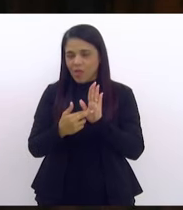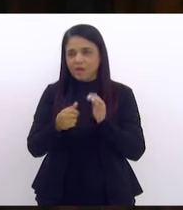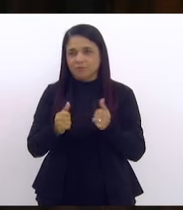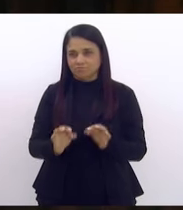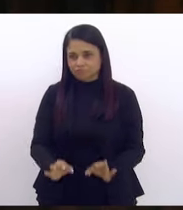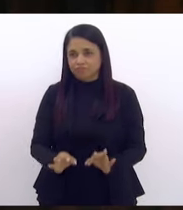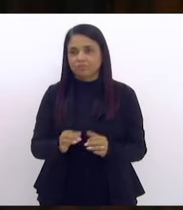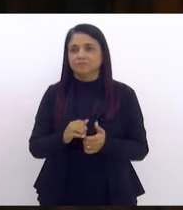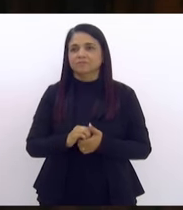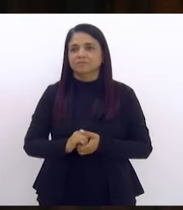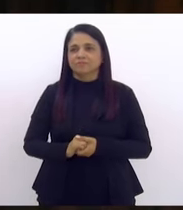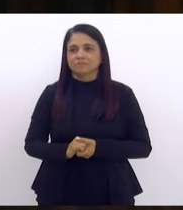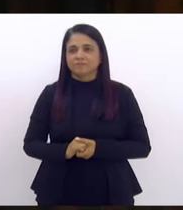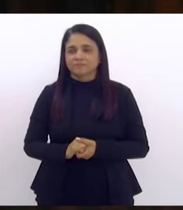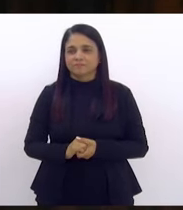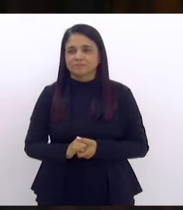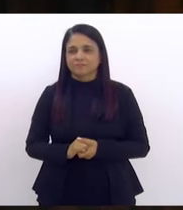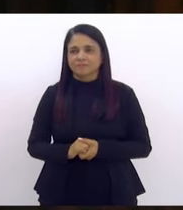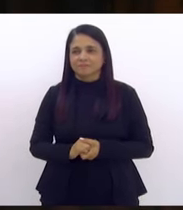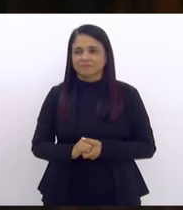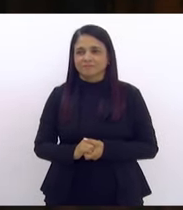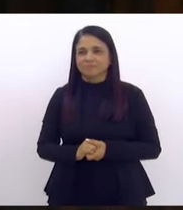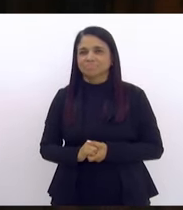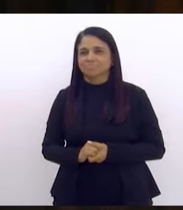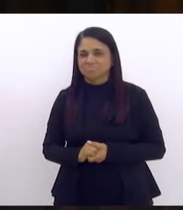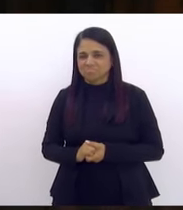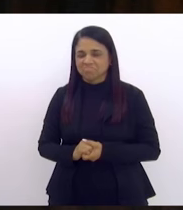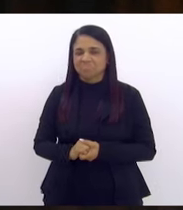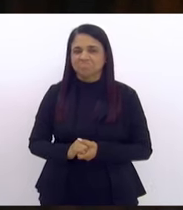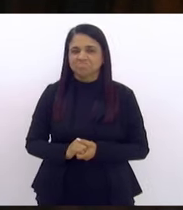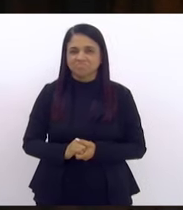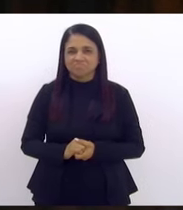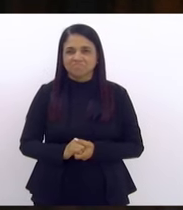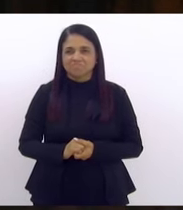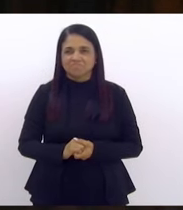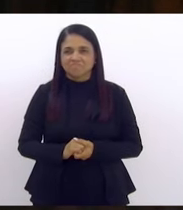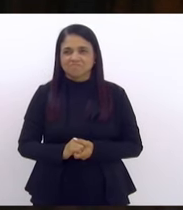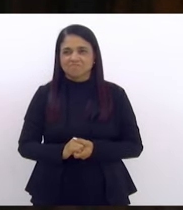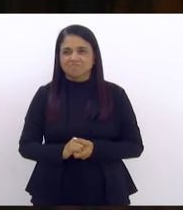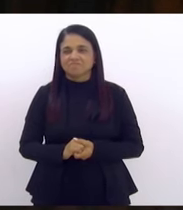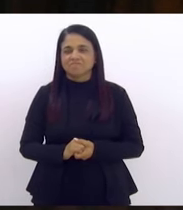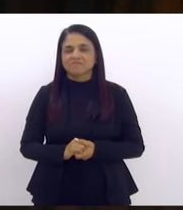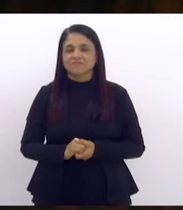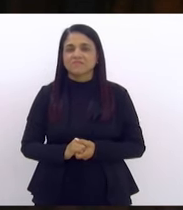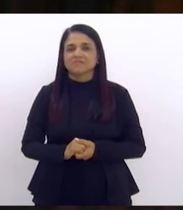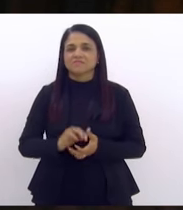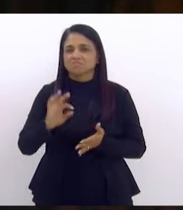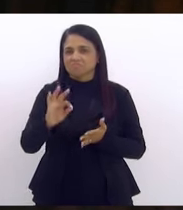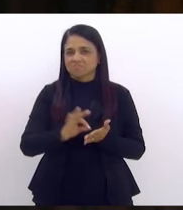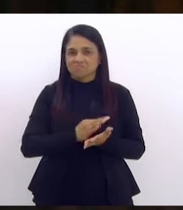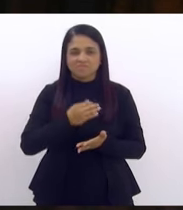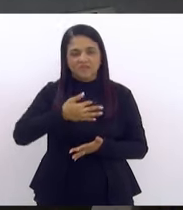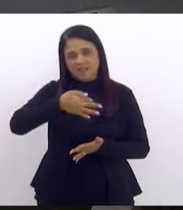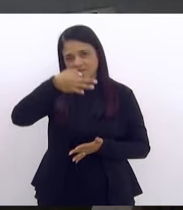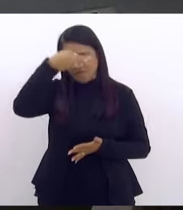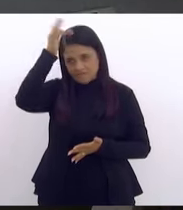cravadinha. Muito bem assertivo ali, cravado no seu tempo. Muito obrigado. O próximo é o deputado Fred